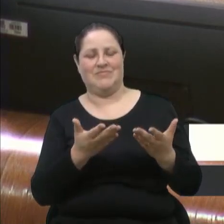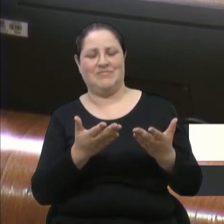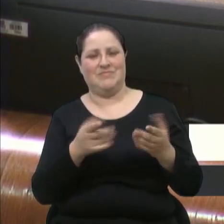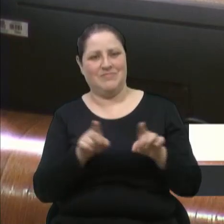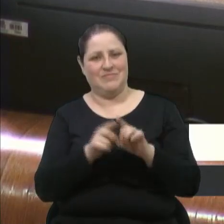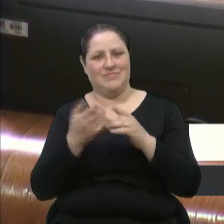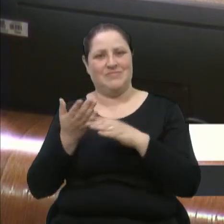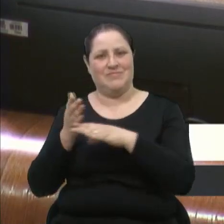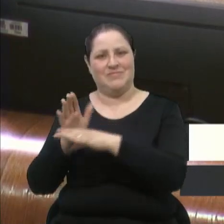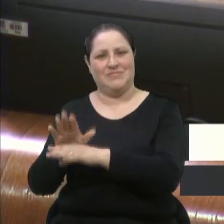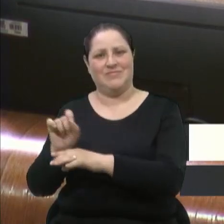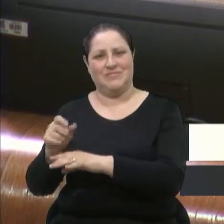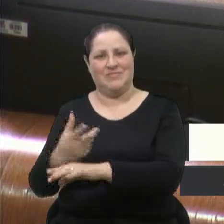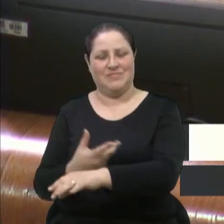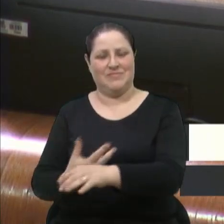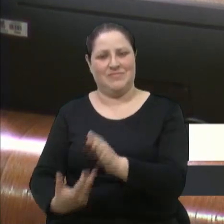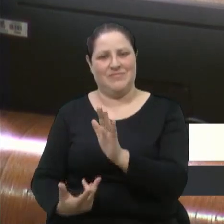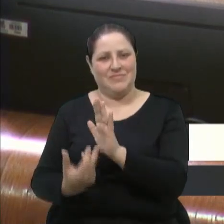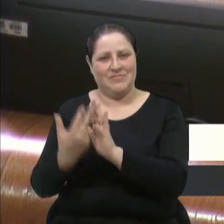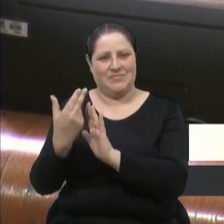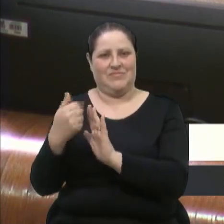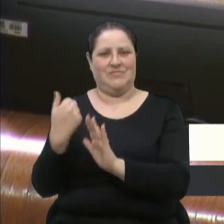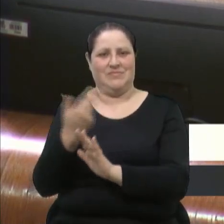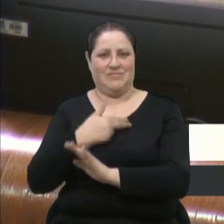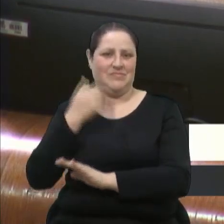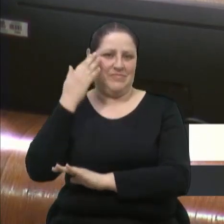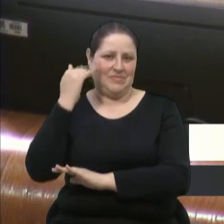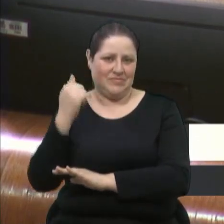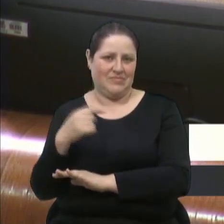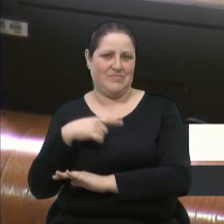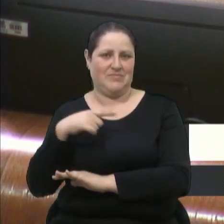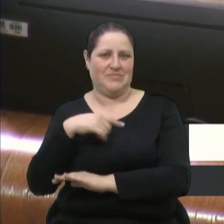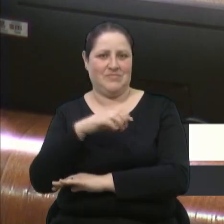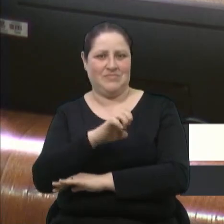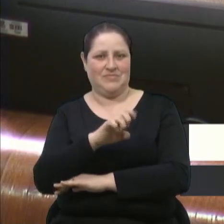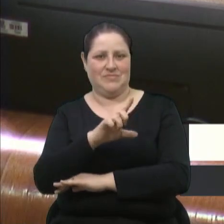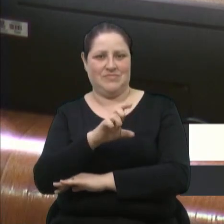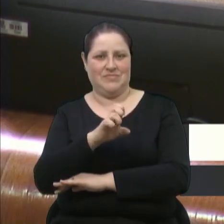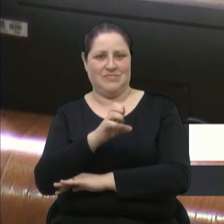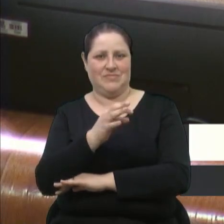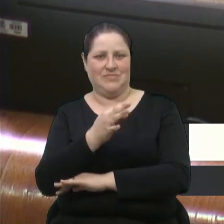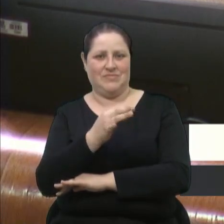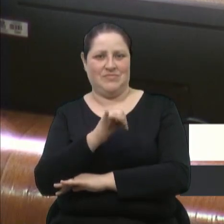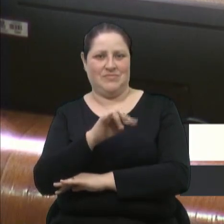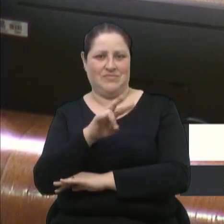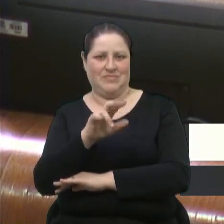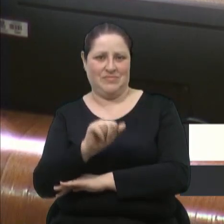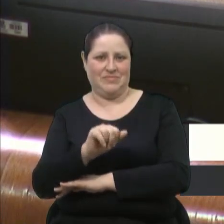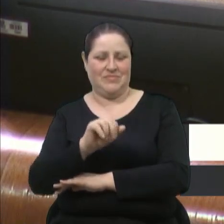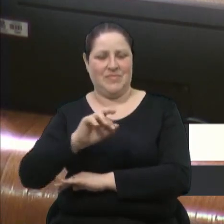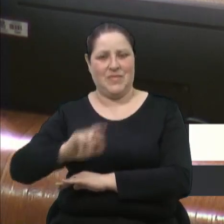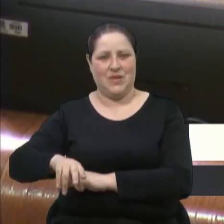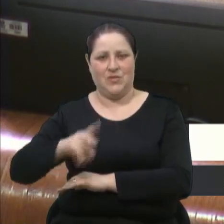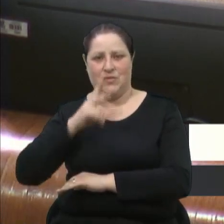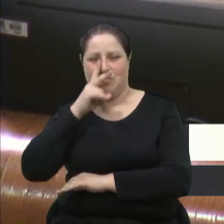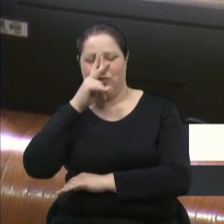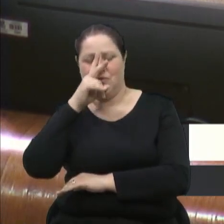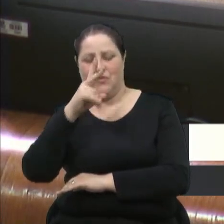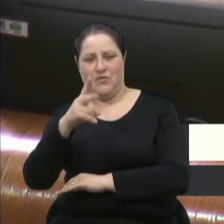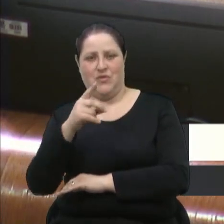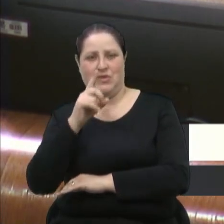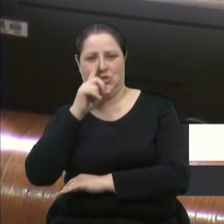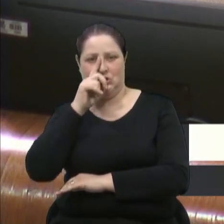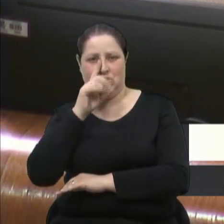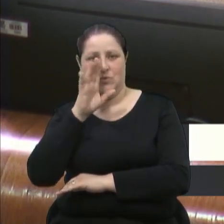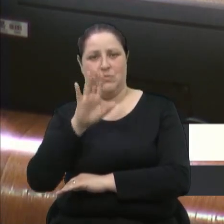naquelas cirurgias também que a gente sabe que são eletivas, que não são de grande risco, mas que precisam acontecer